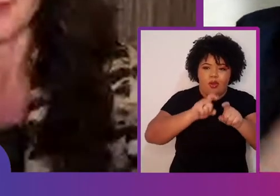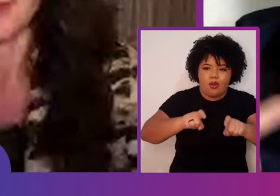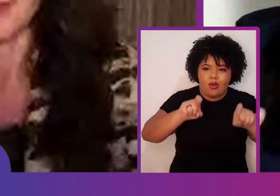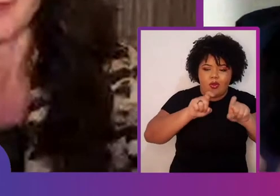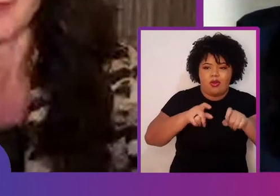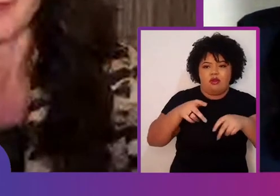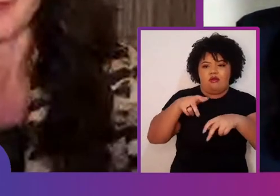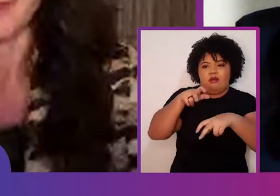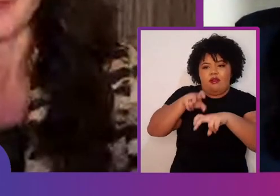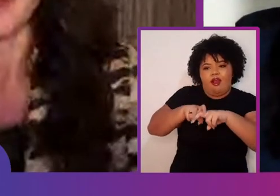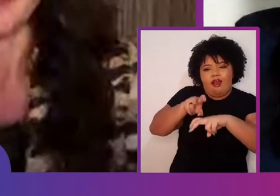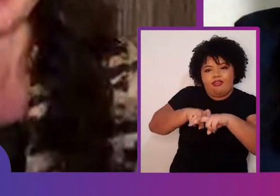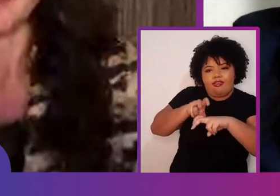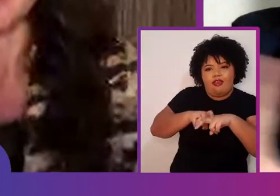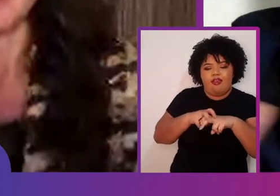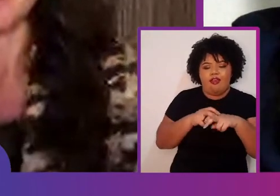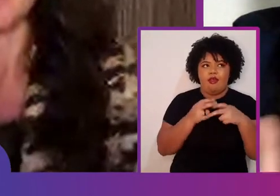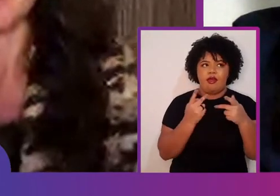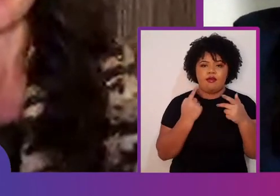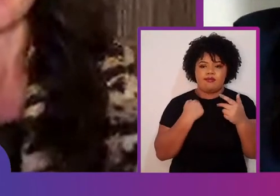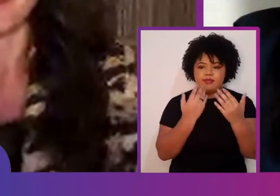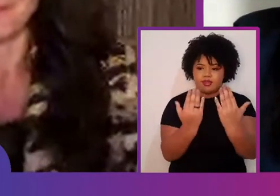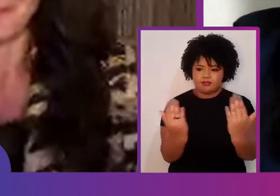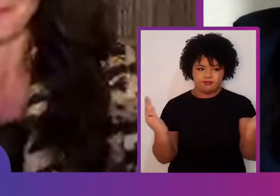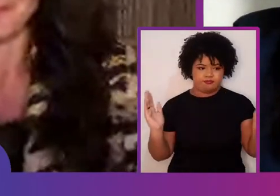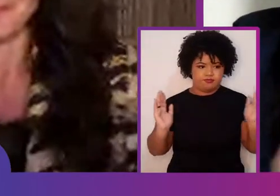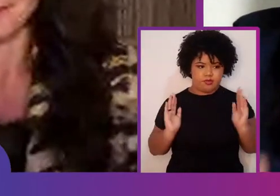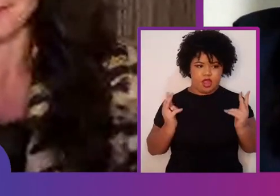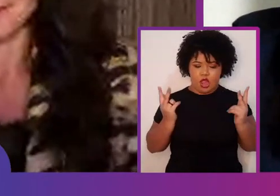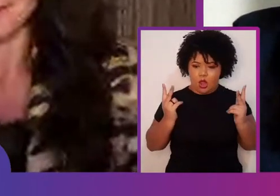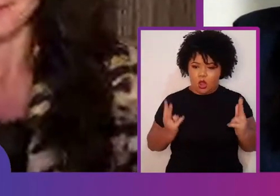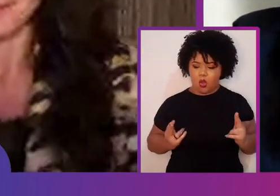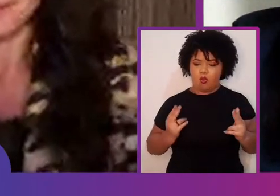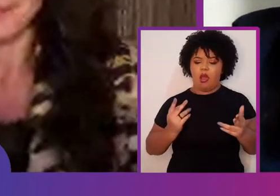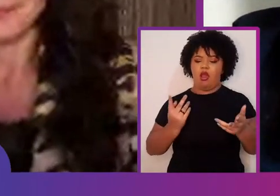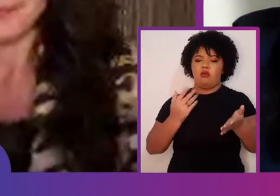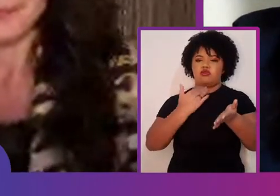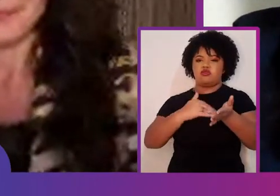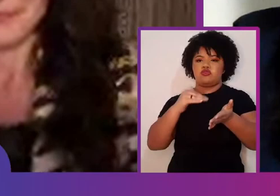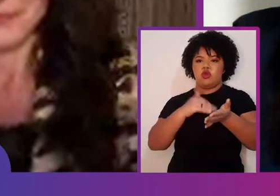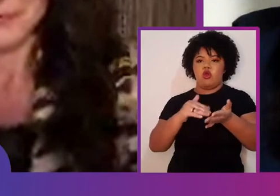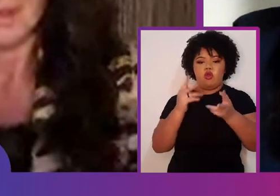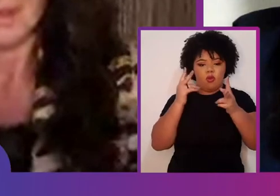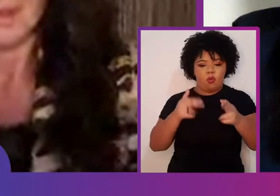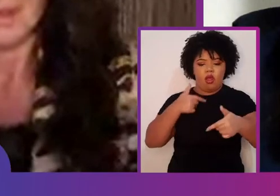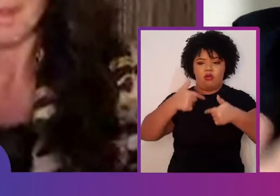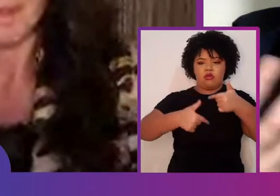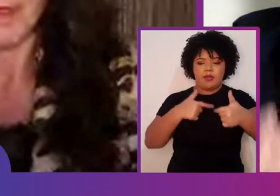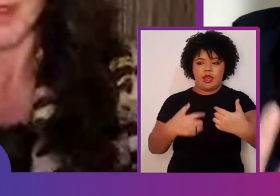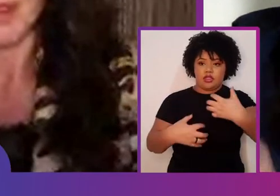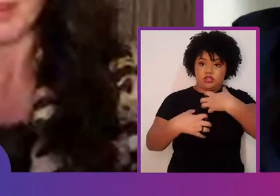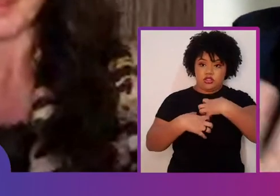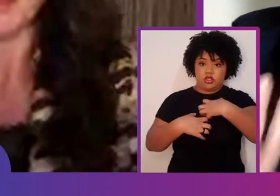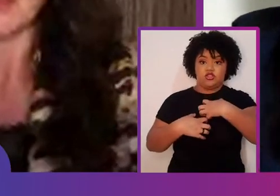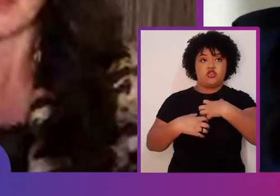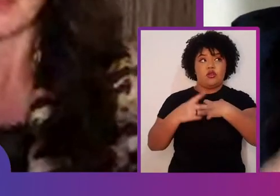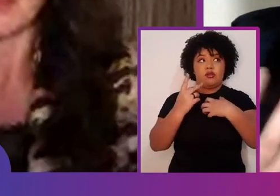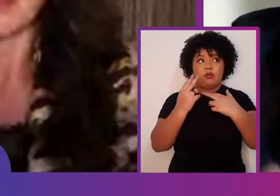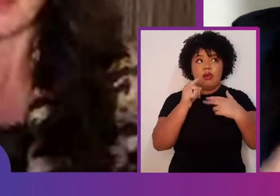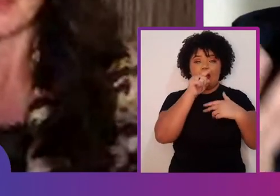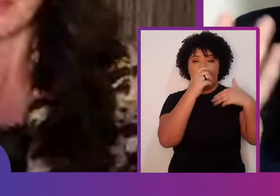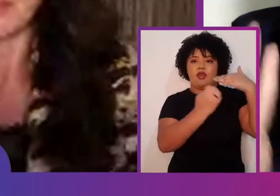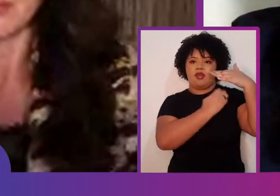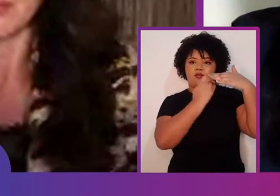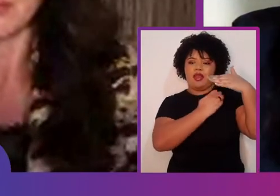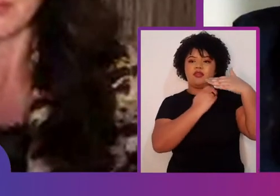se ambientar, né, no seu novo ambiente de trabalho e que ele possa continuar sentindo que ele está na empresa e você vai dar esse